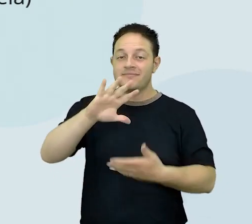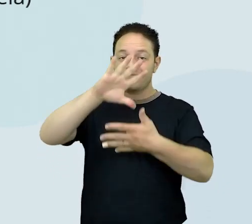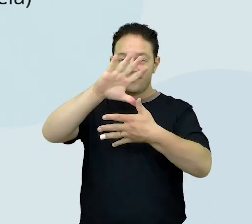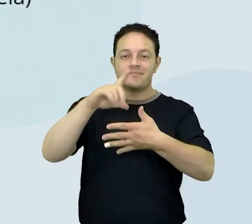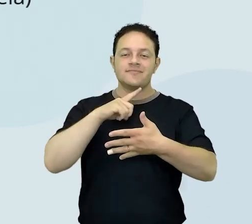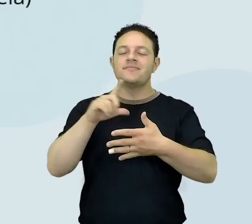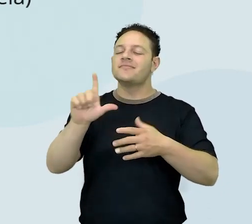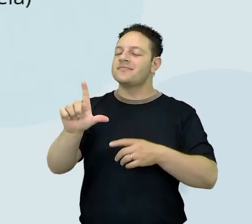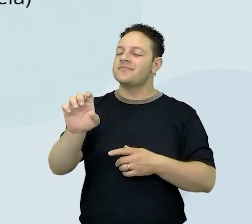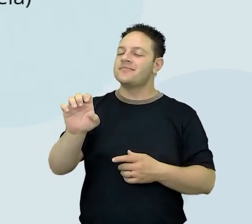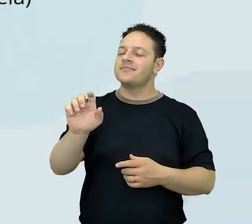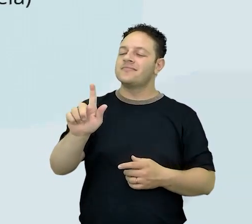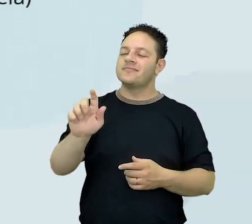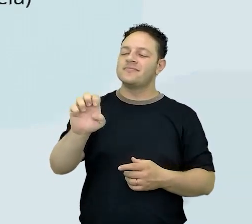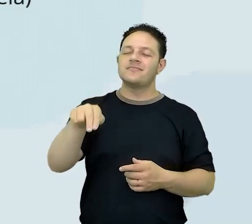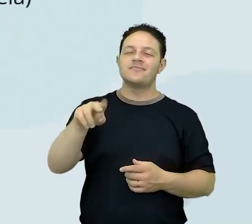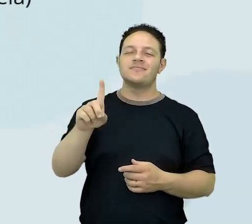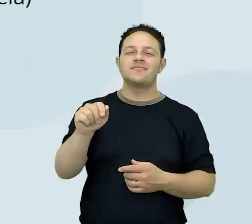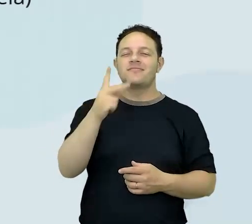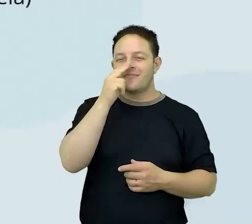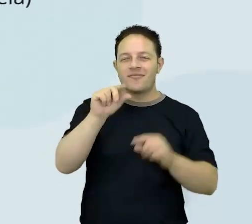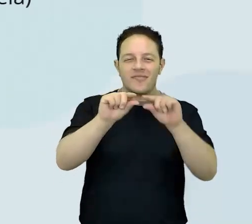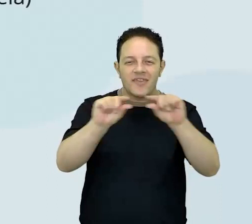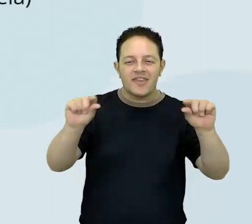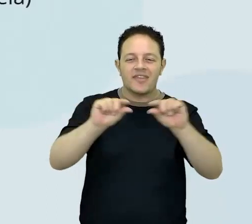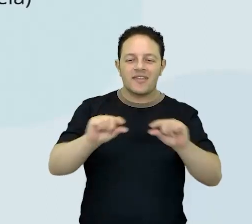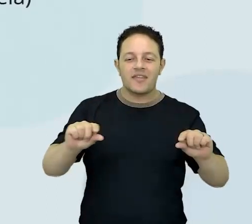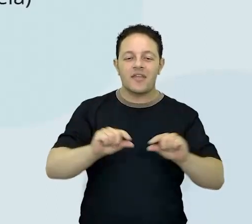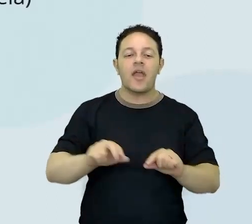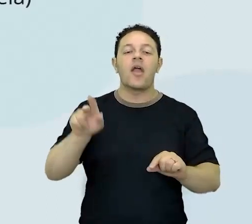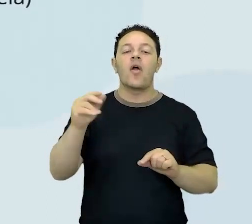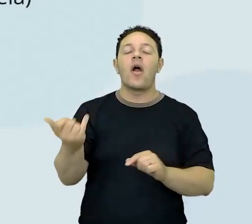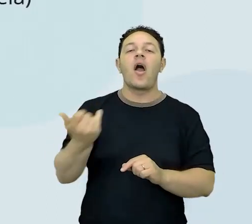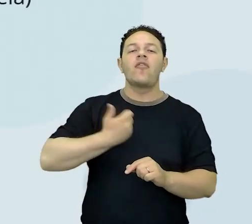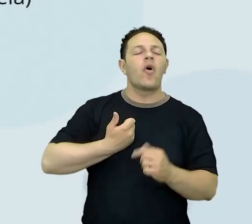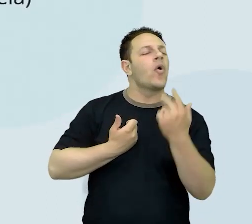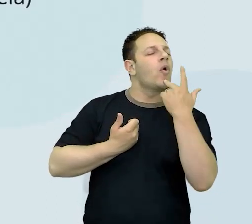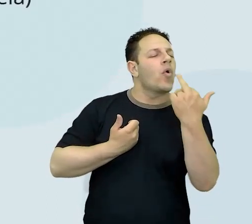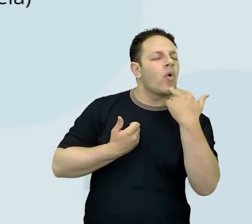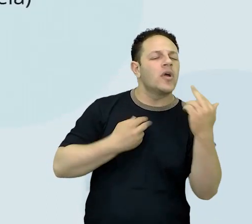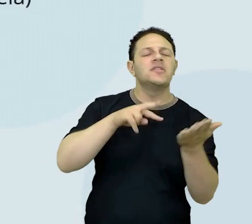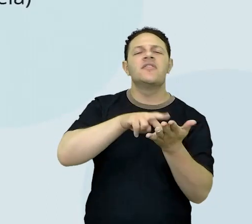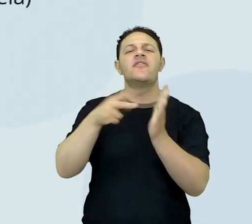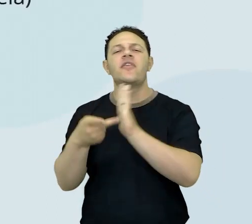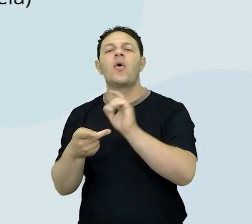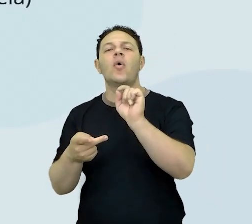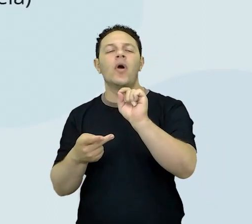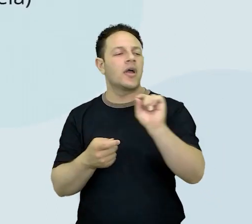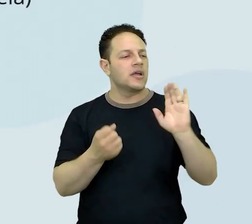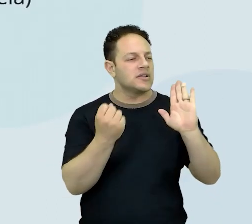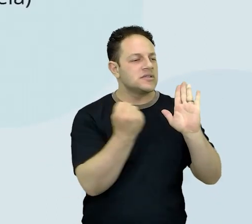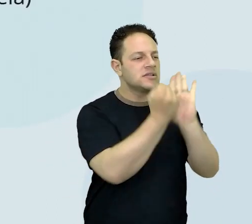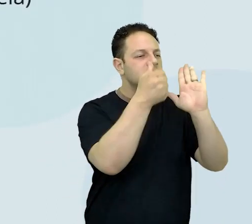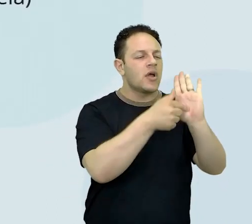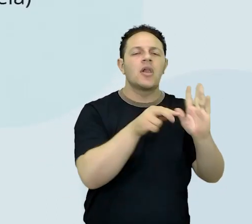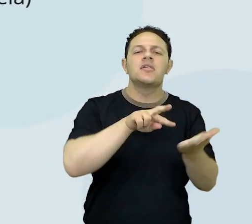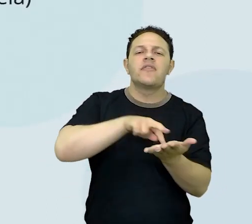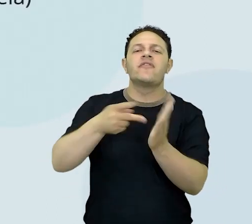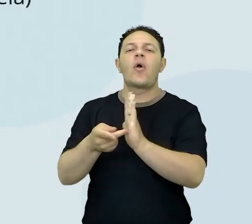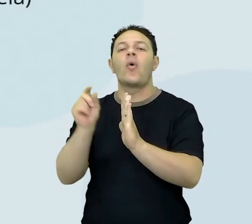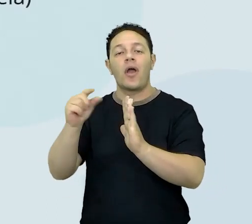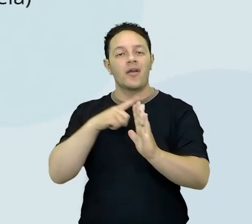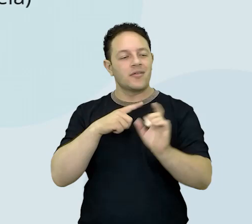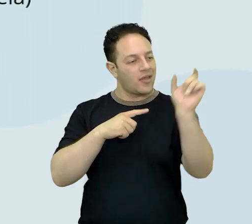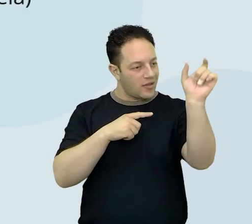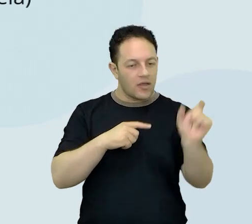Então, as legendas, elas identificam os símbolos e as cores usados no mapa. Então, a gente percebe